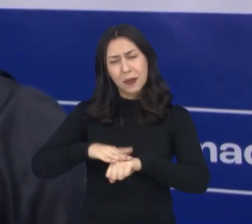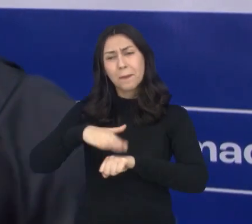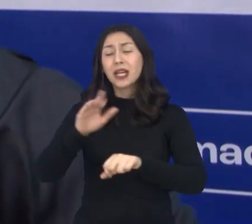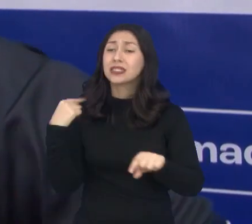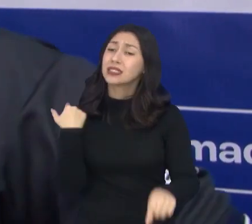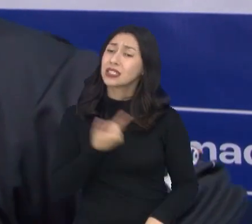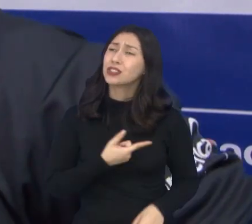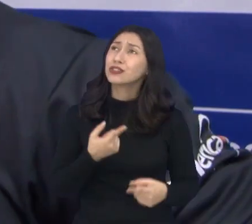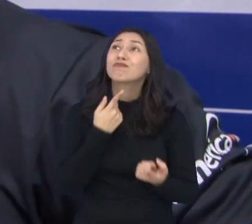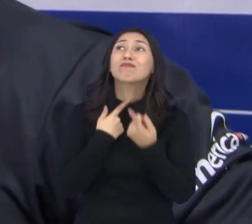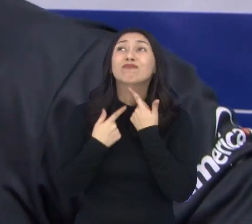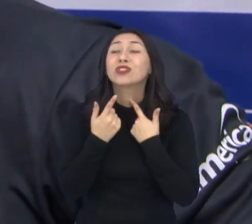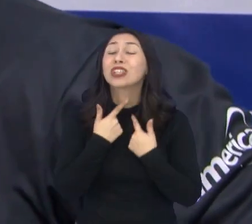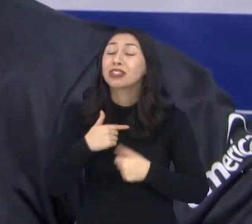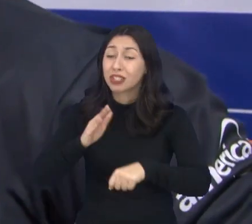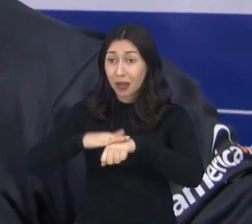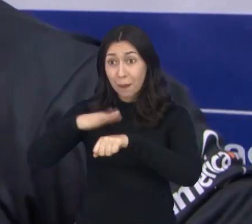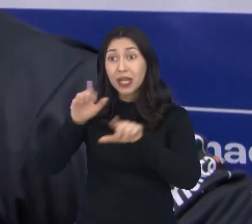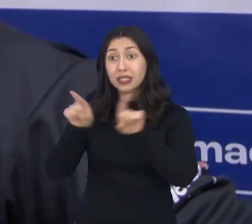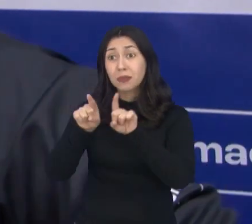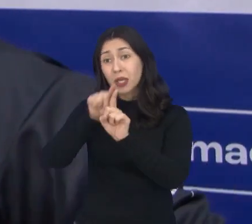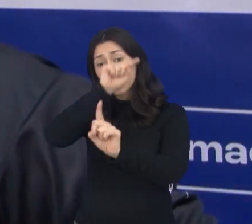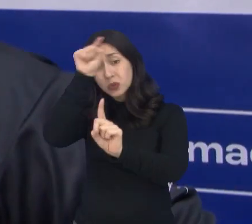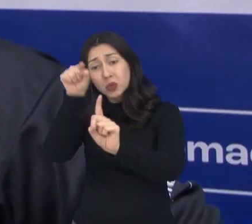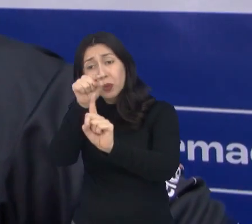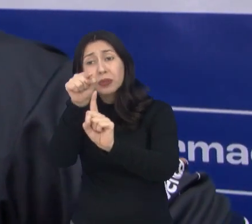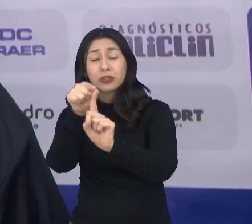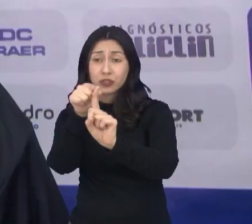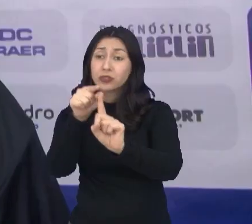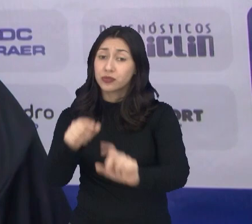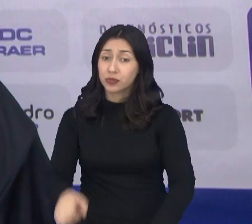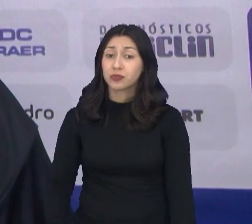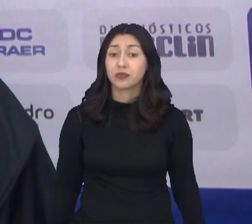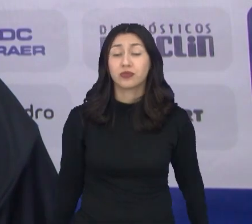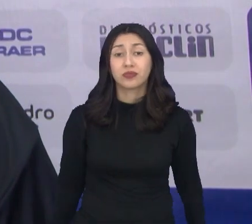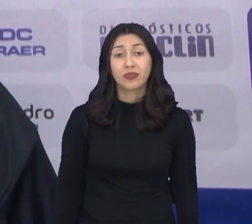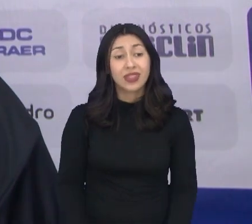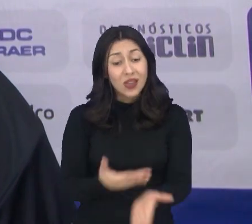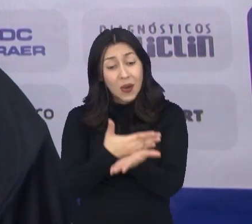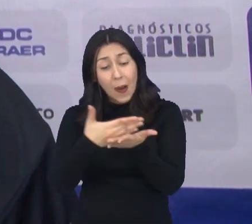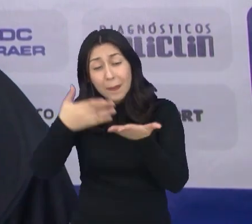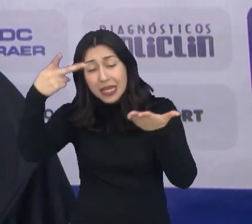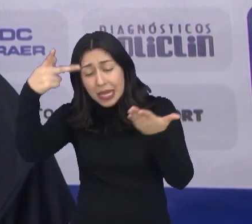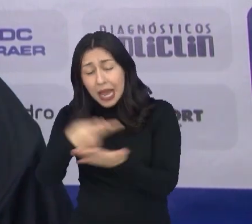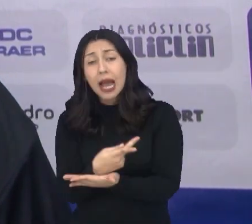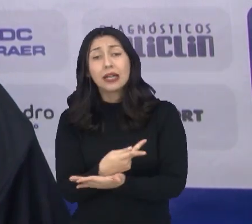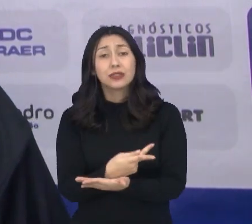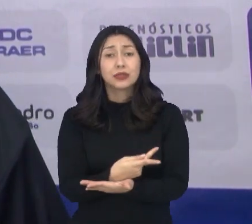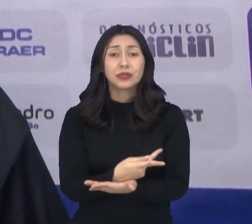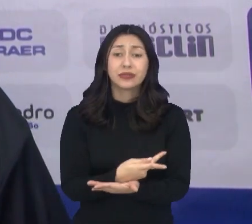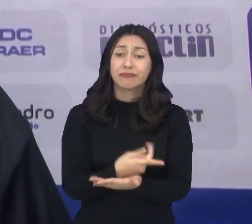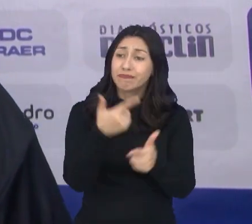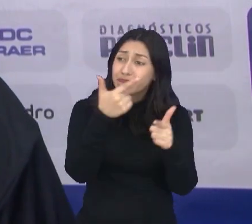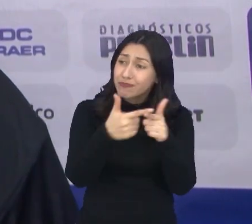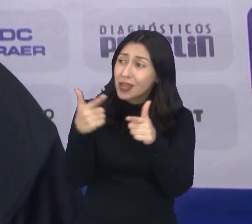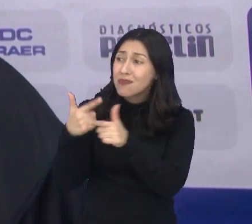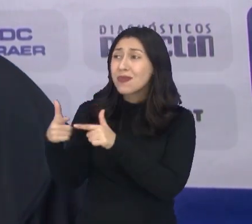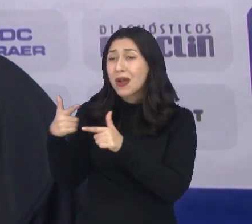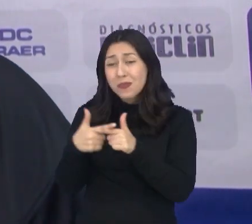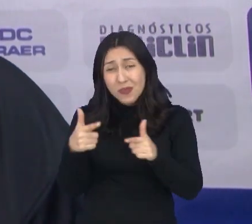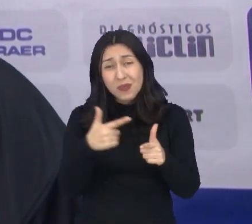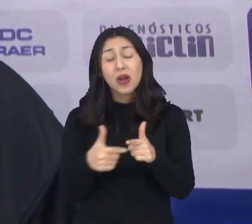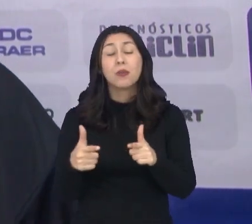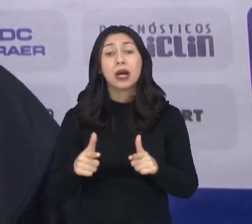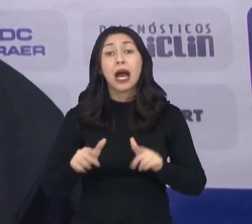gente almeja dentro dessa competição e das outras que estão por vir. Começa não dando certo, começa a criar dificuldade em tudo.